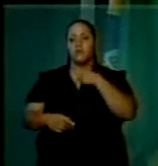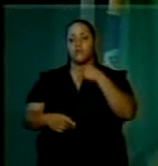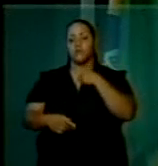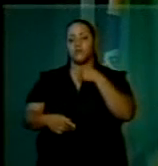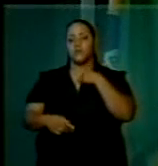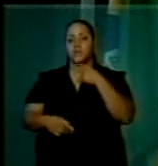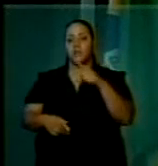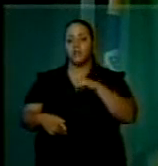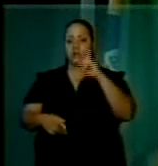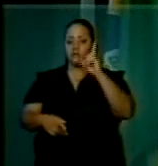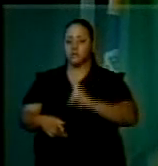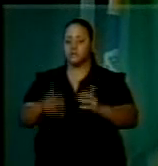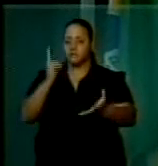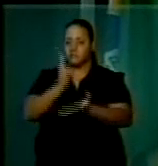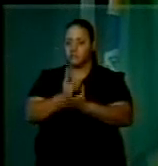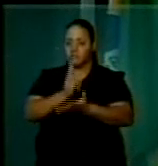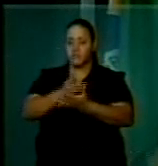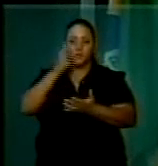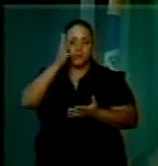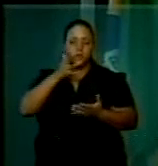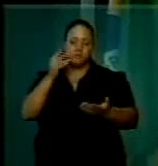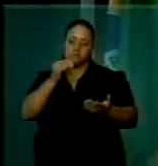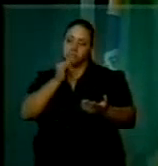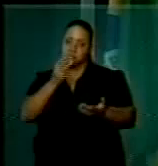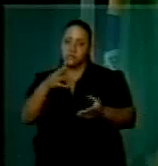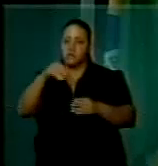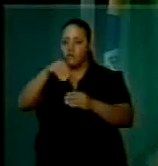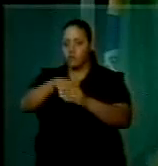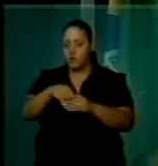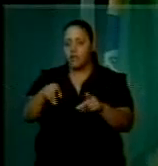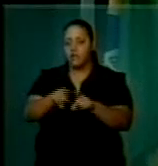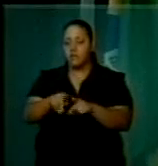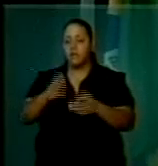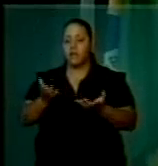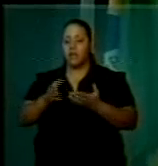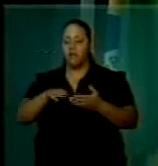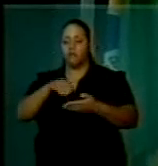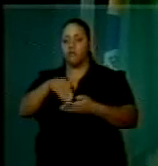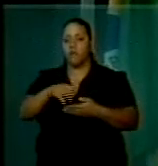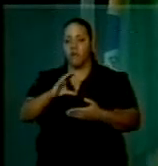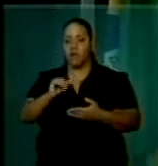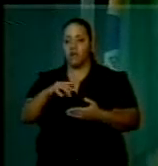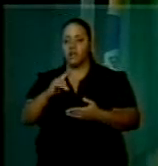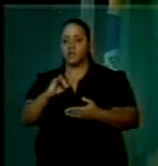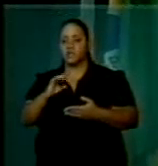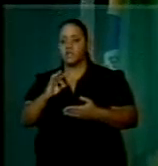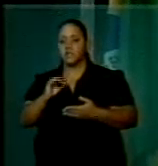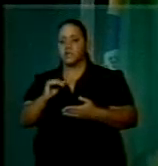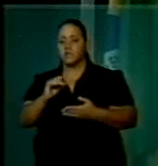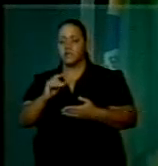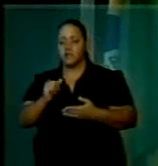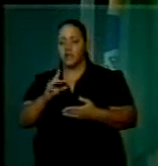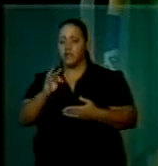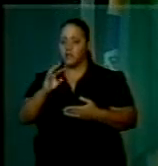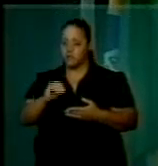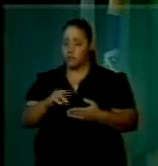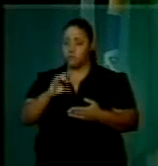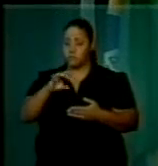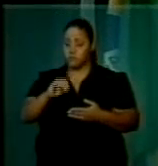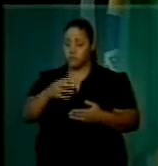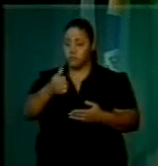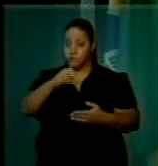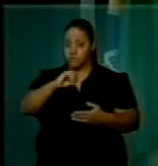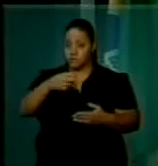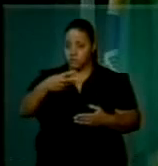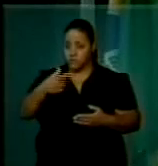principais direitos políticos, como, por exemplo, votar e se candidatar. Somente em 1932, durante o governo